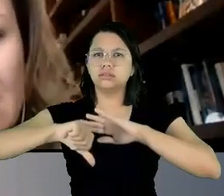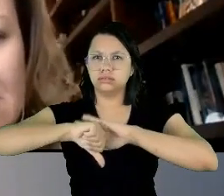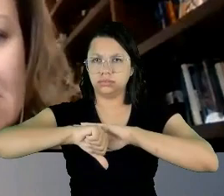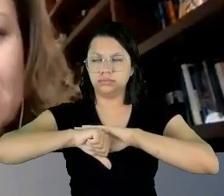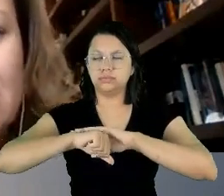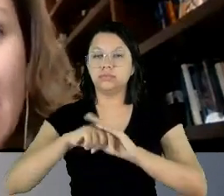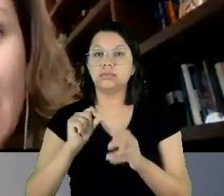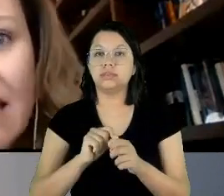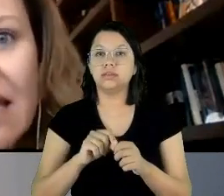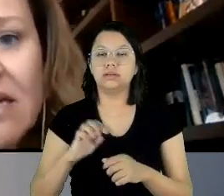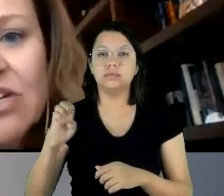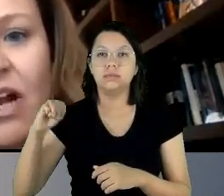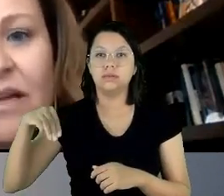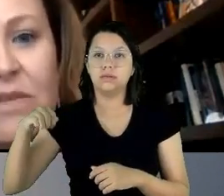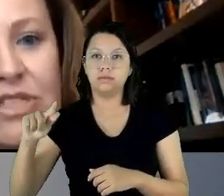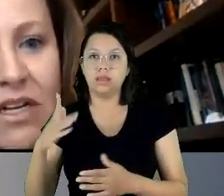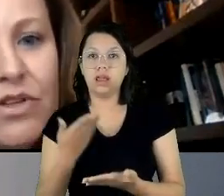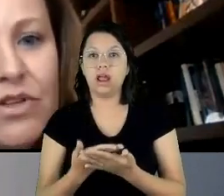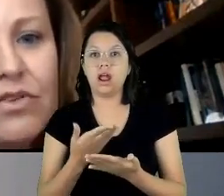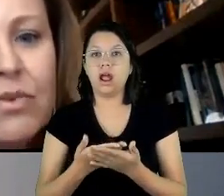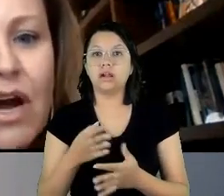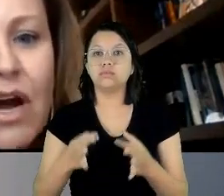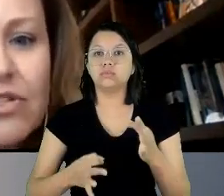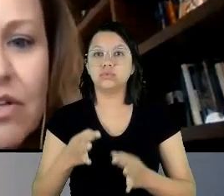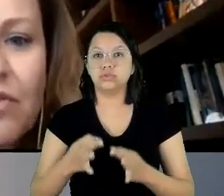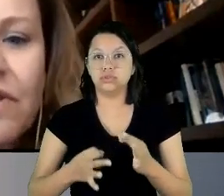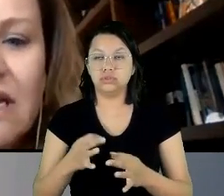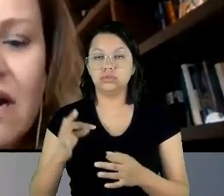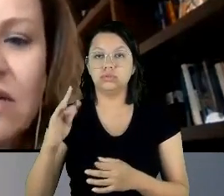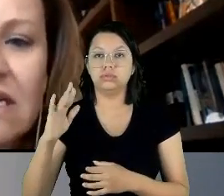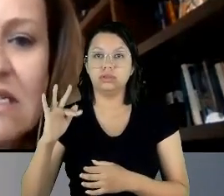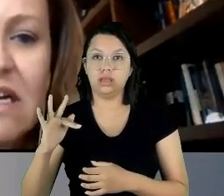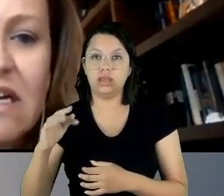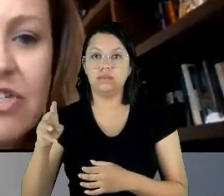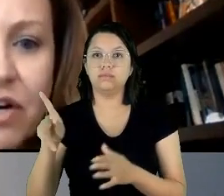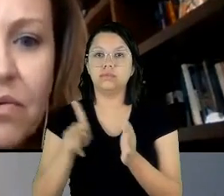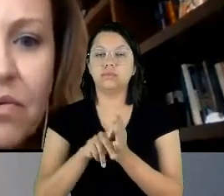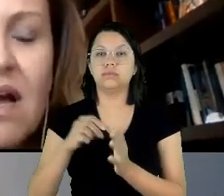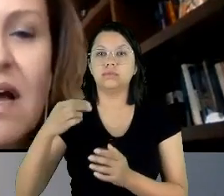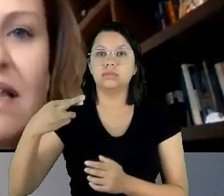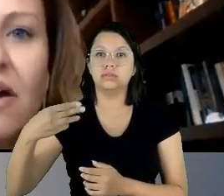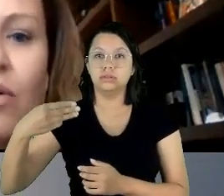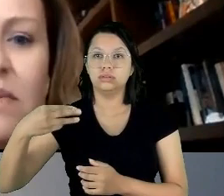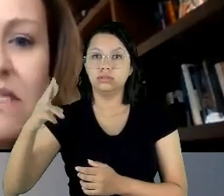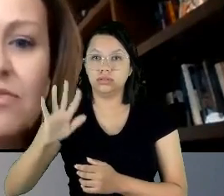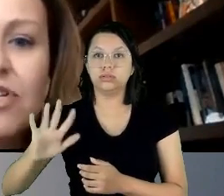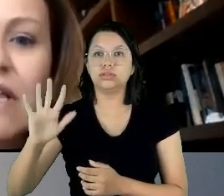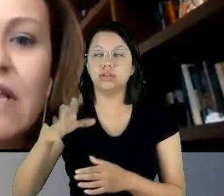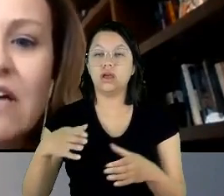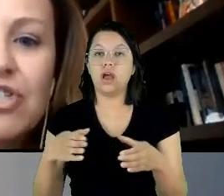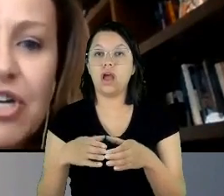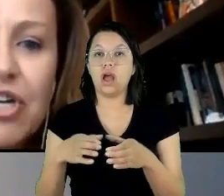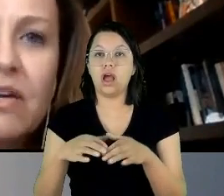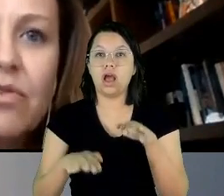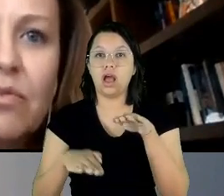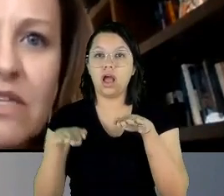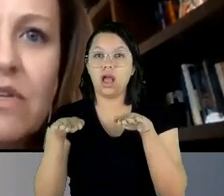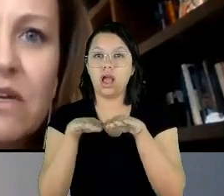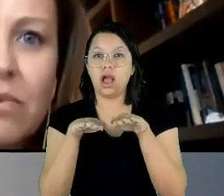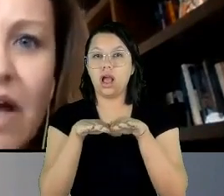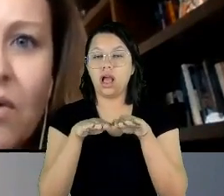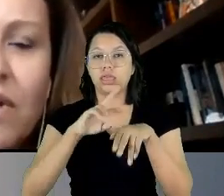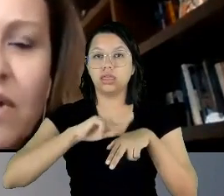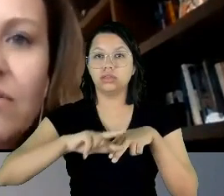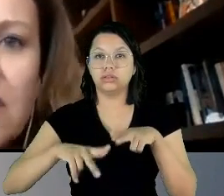uma realização da EMAG, a Escola da Magistratura do Tribunal Regional Federal da Terceira Região, da Comissão de Equidade de Gênero do